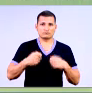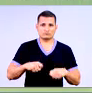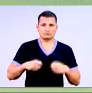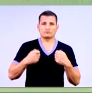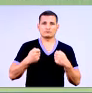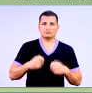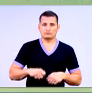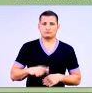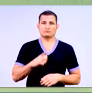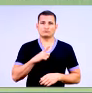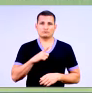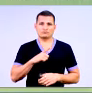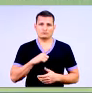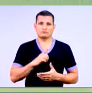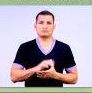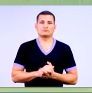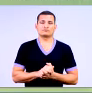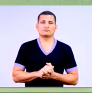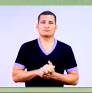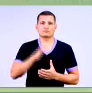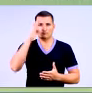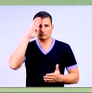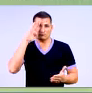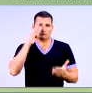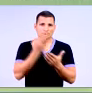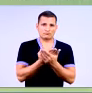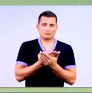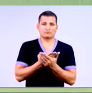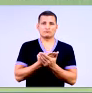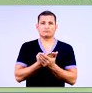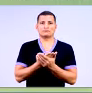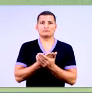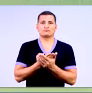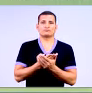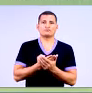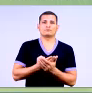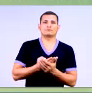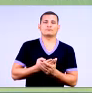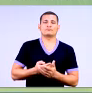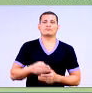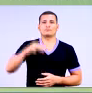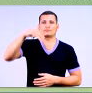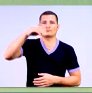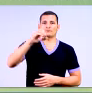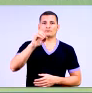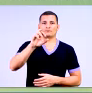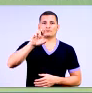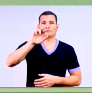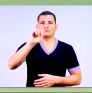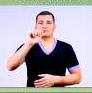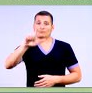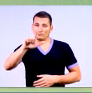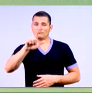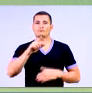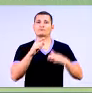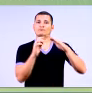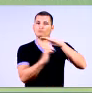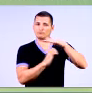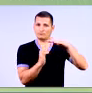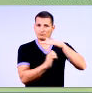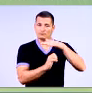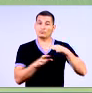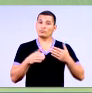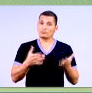precisam ter uma confiança moral em uma empresa. Então, nessa